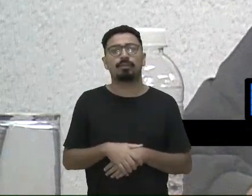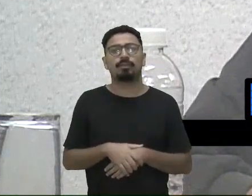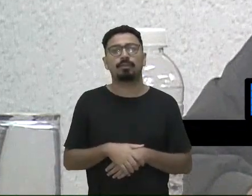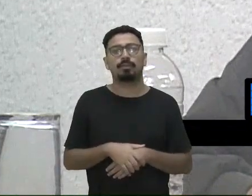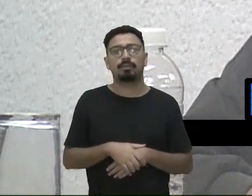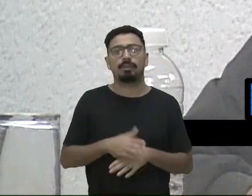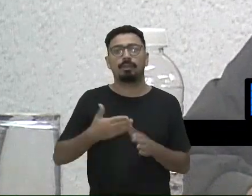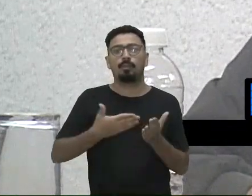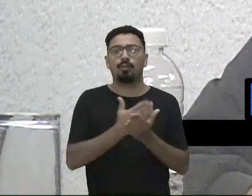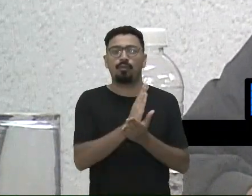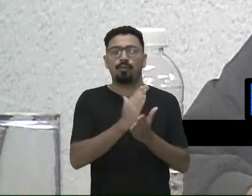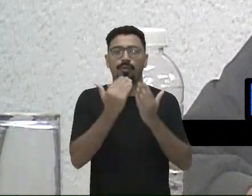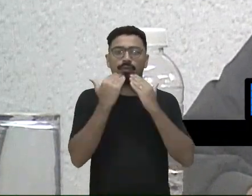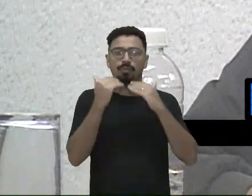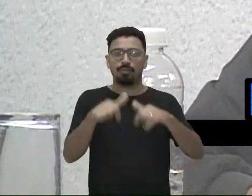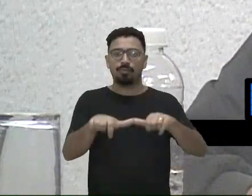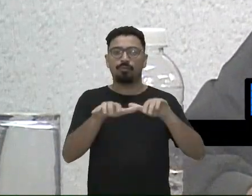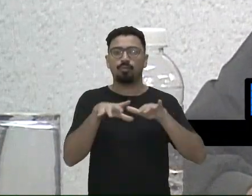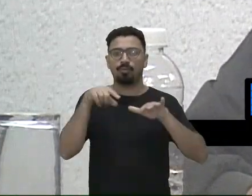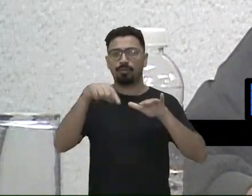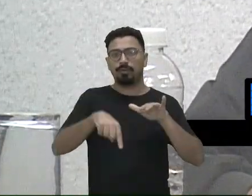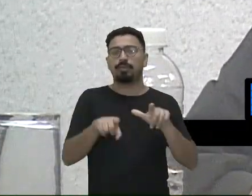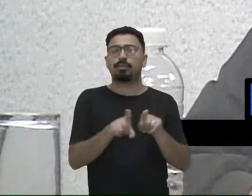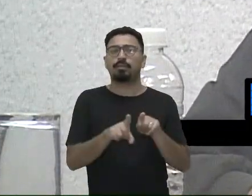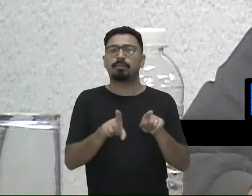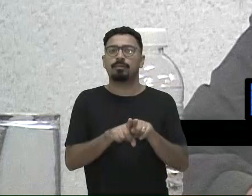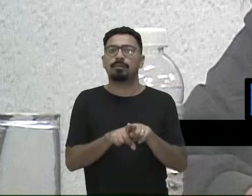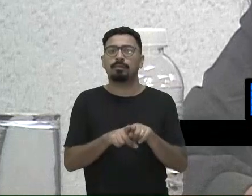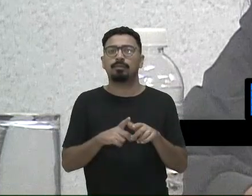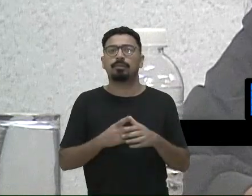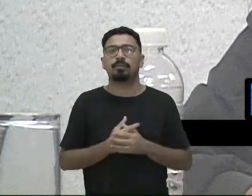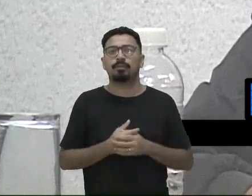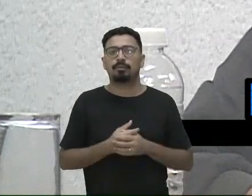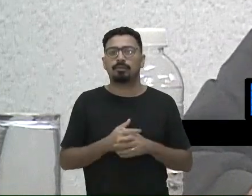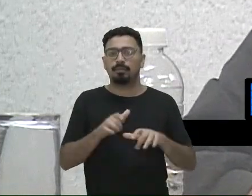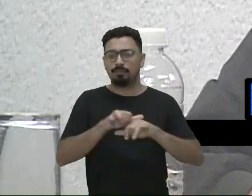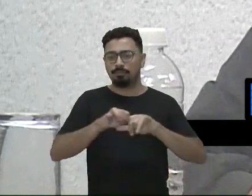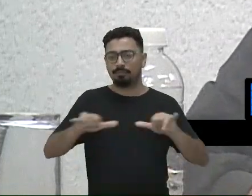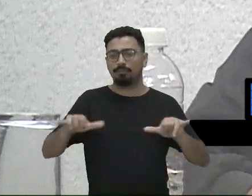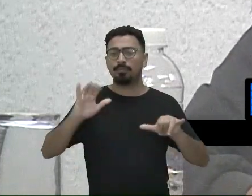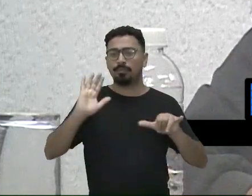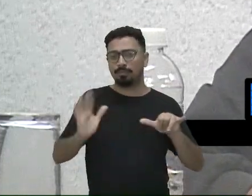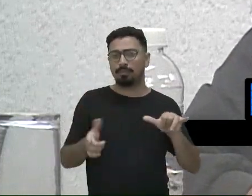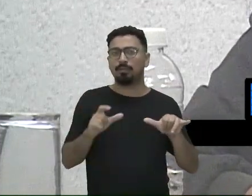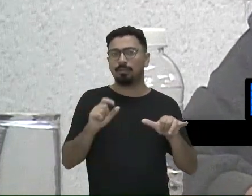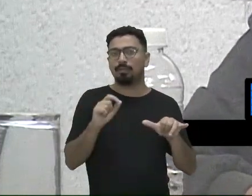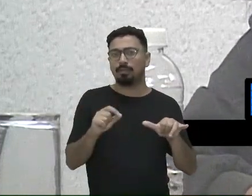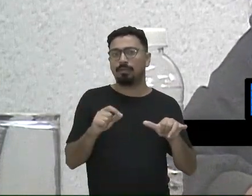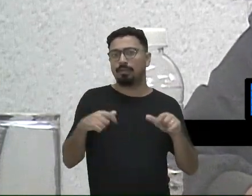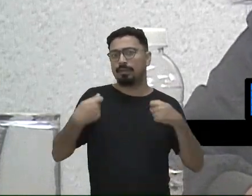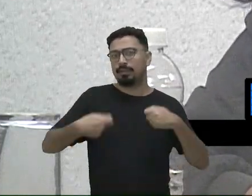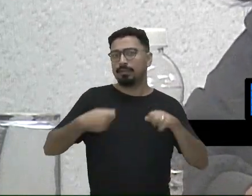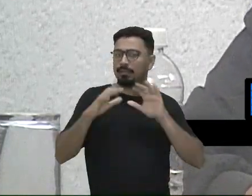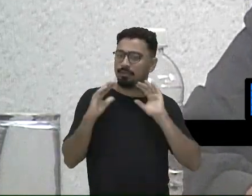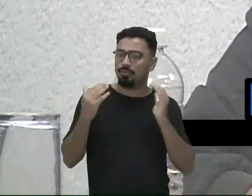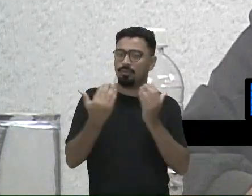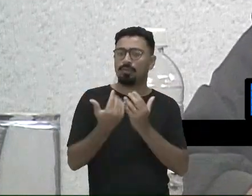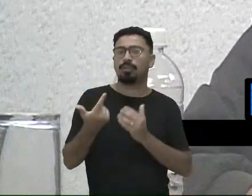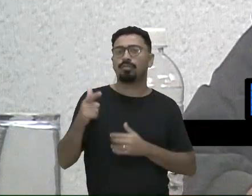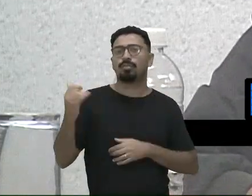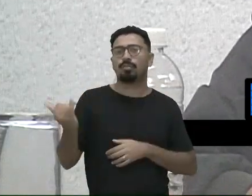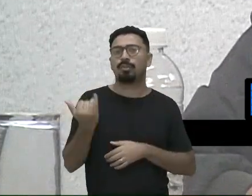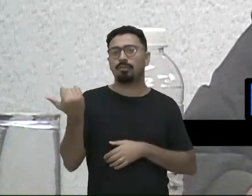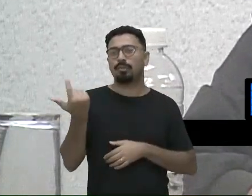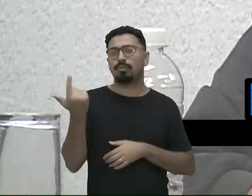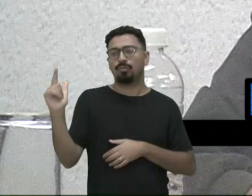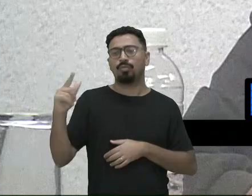passar com essa audiência pública nessa casa. Que por mais que o recado esteja claro de que a demanda da nossa comunidade não importa para os